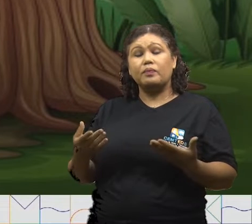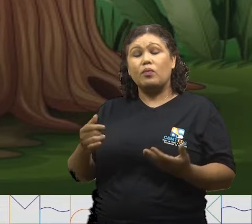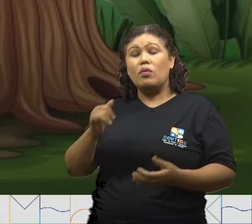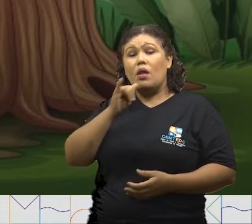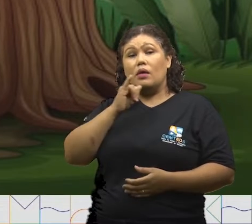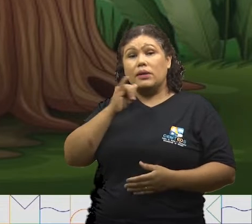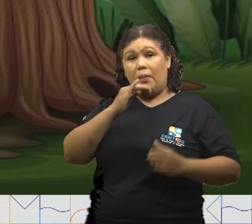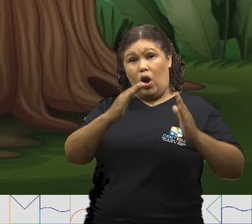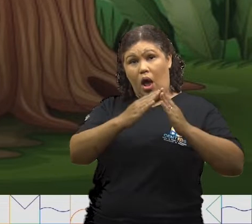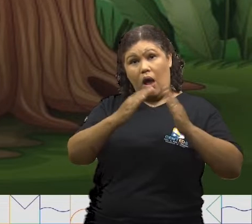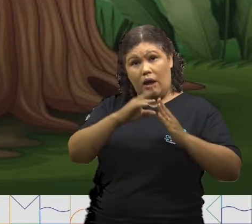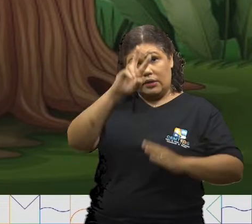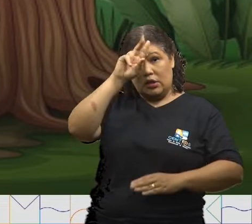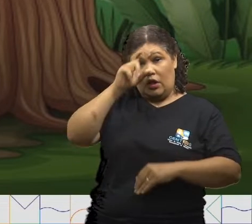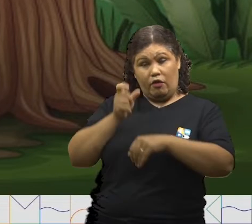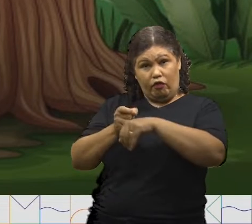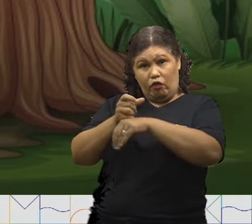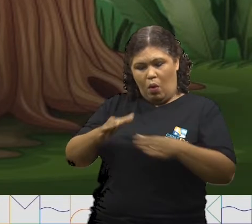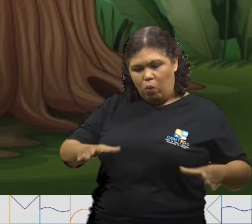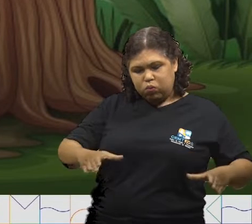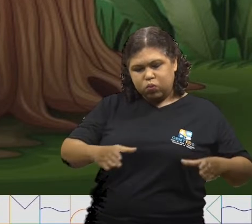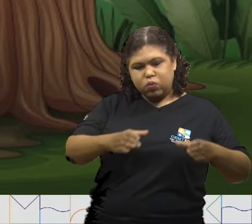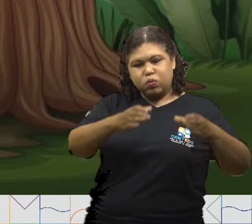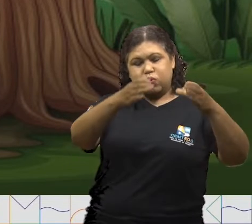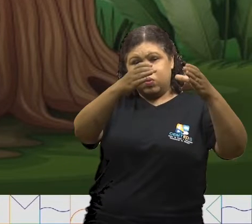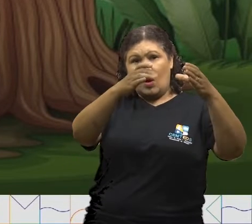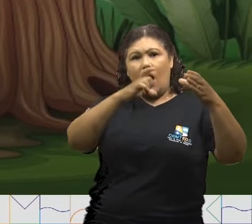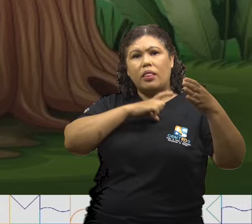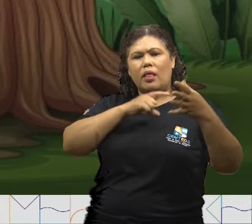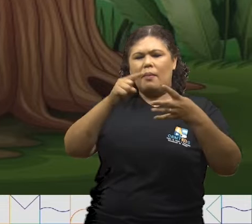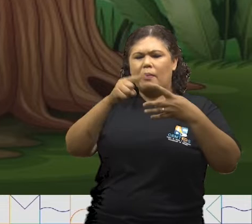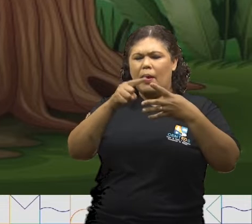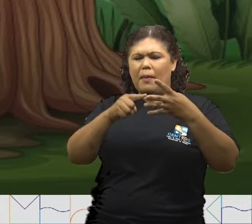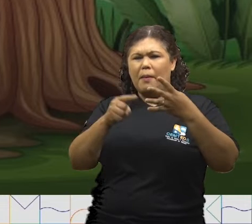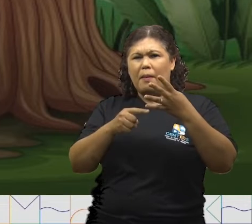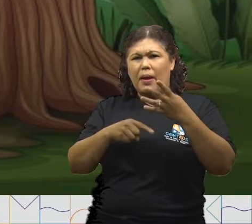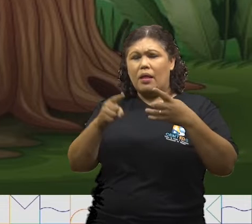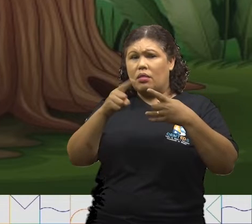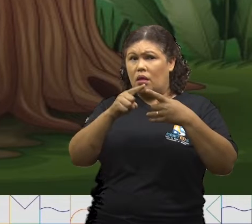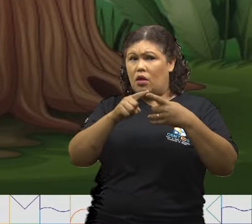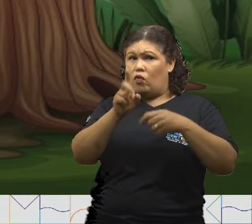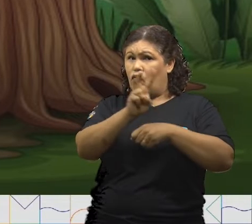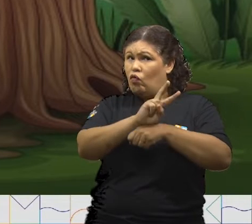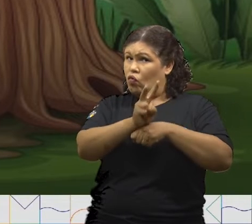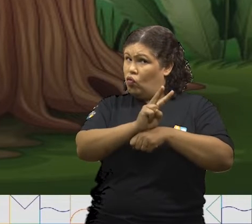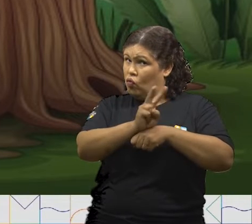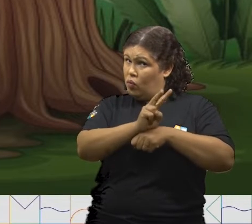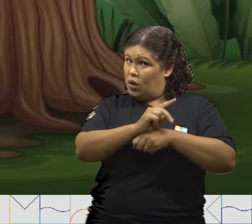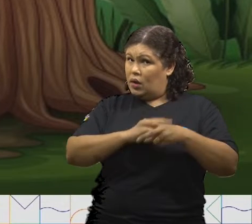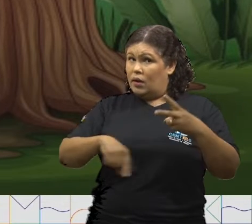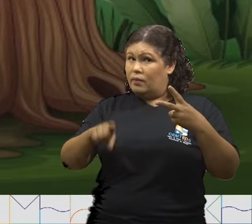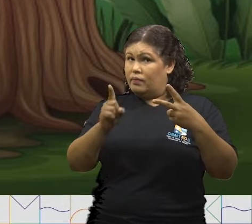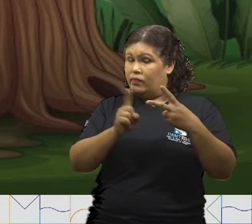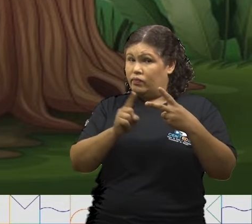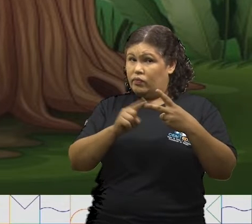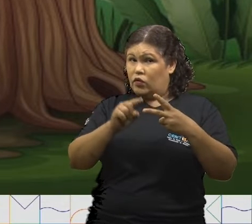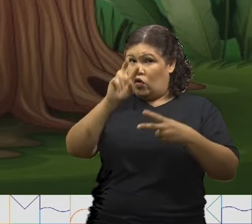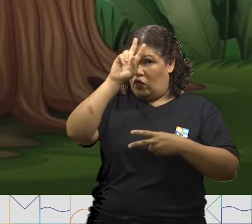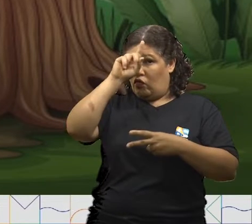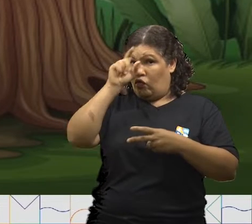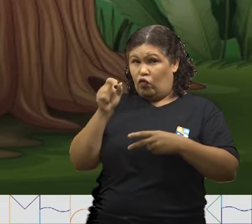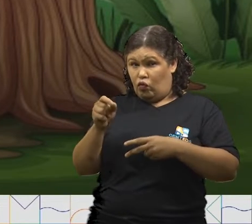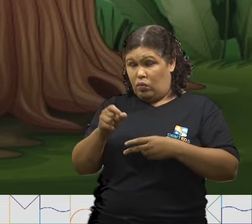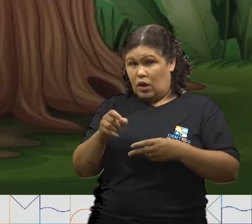Em um formigueiro, há formigas que são responsáveis pela segurança, as que fazem